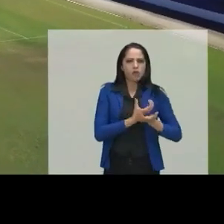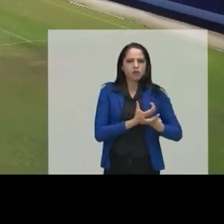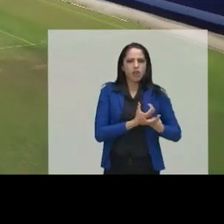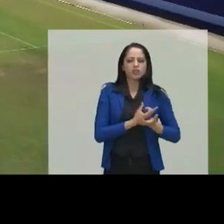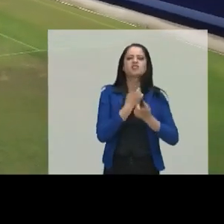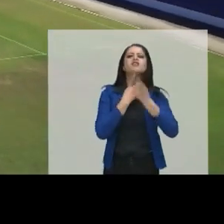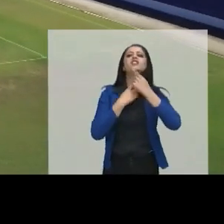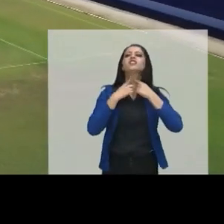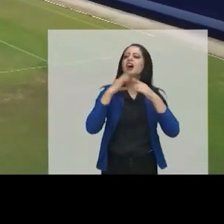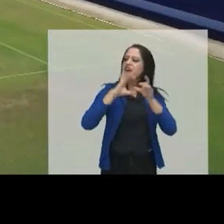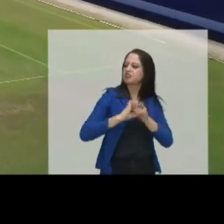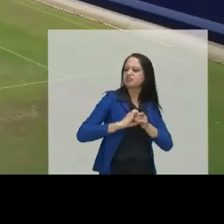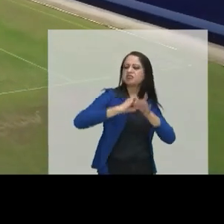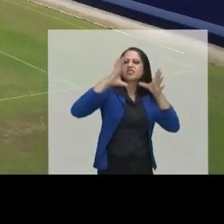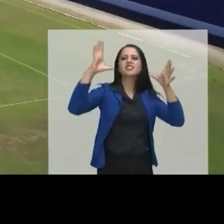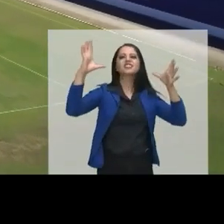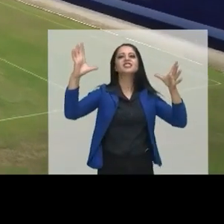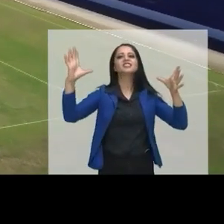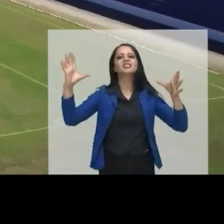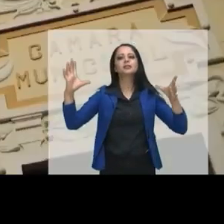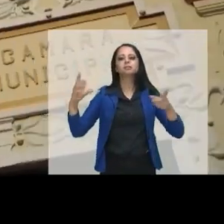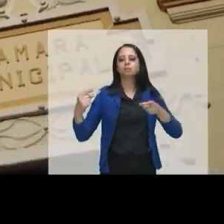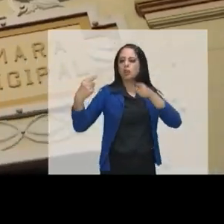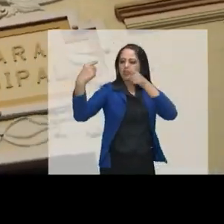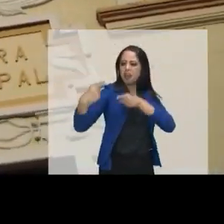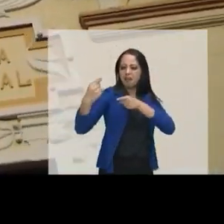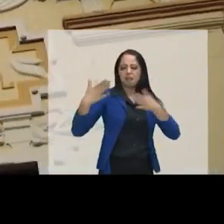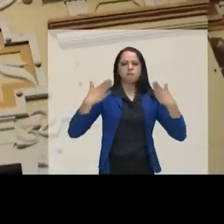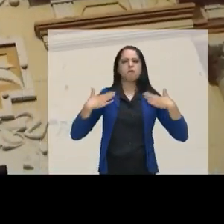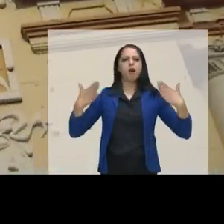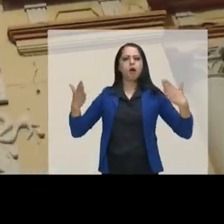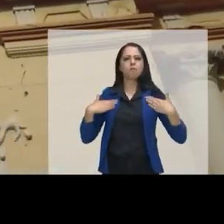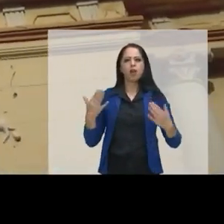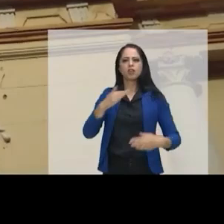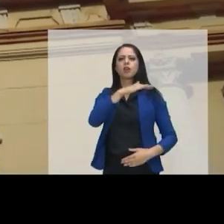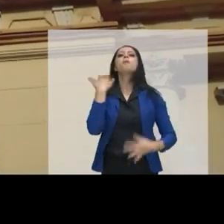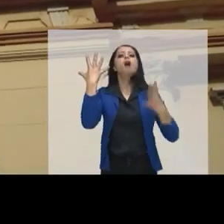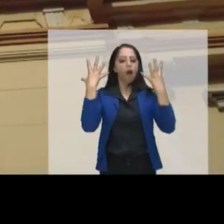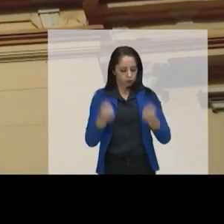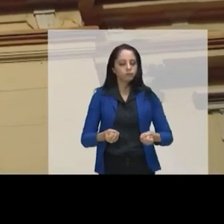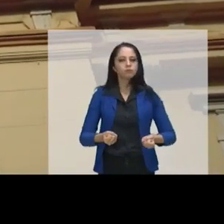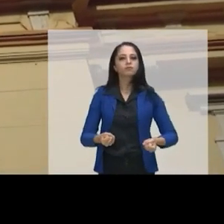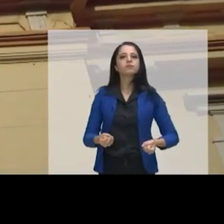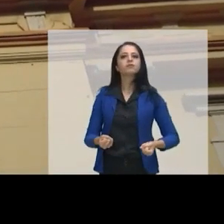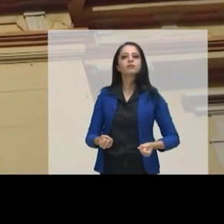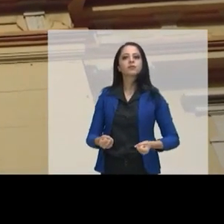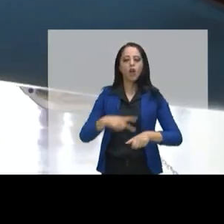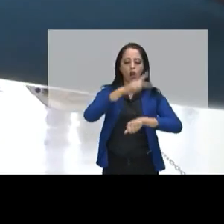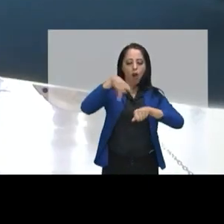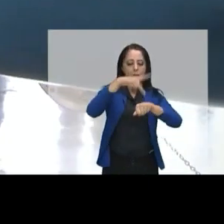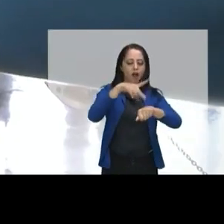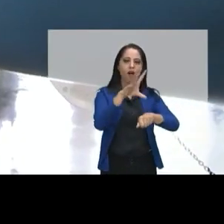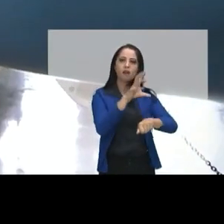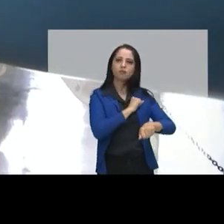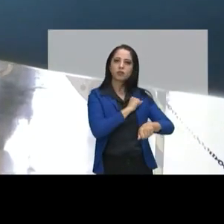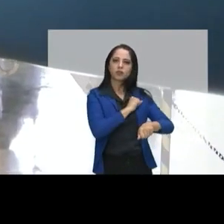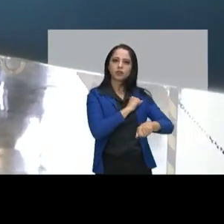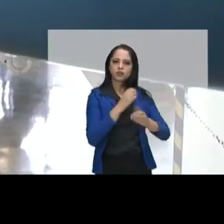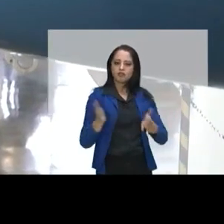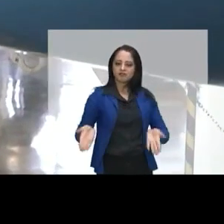seio ó liberdade Desafio o nosso peito à própria morte ó